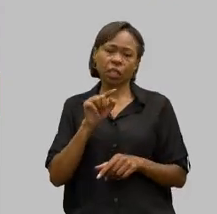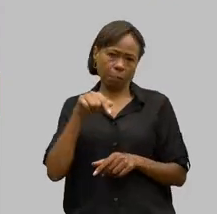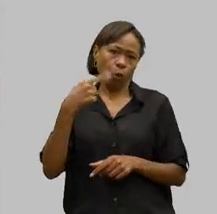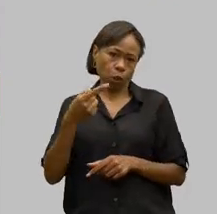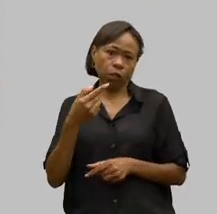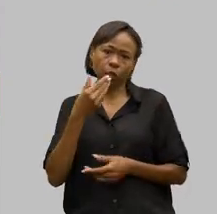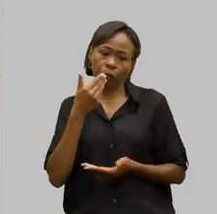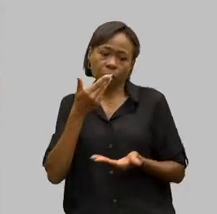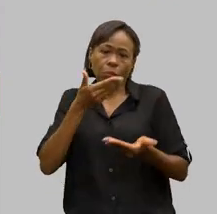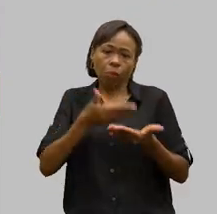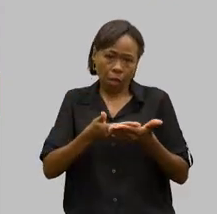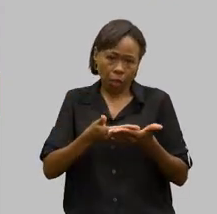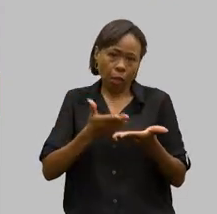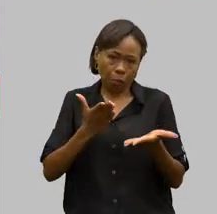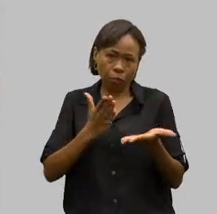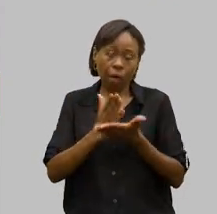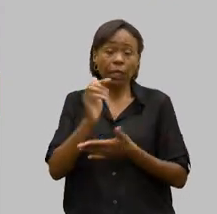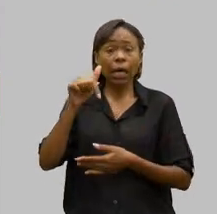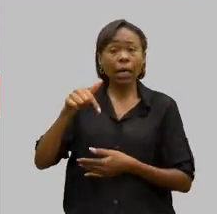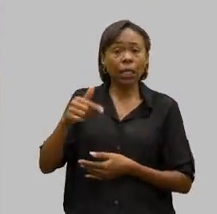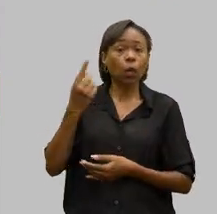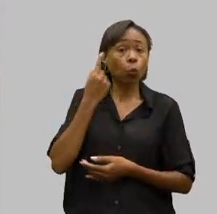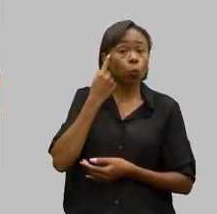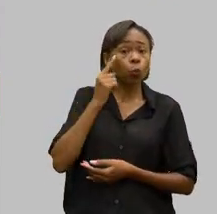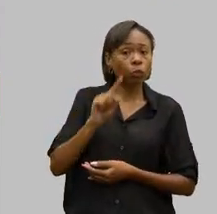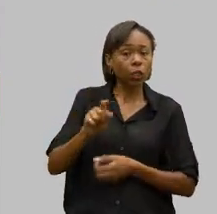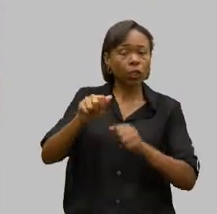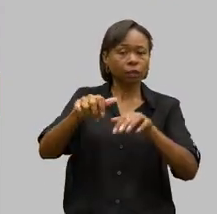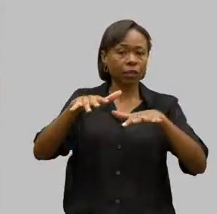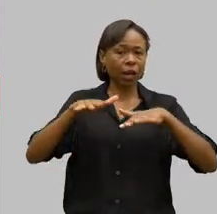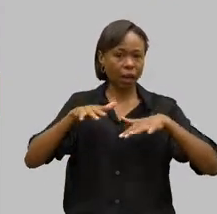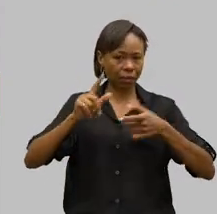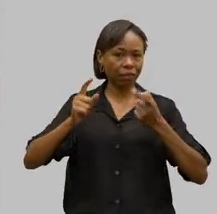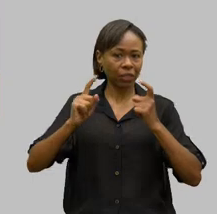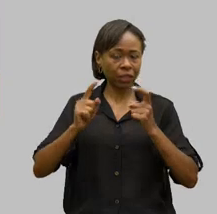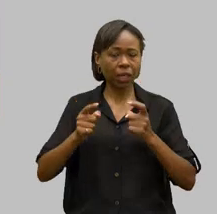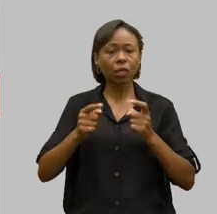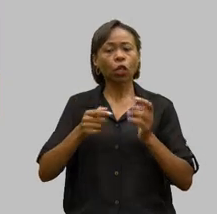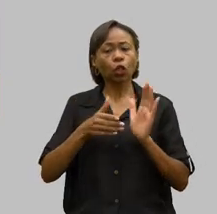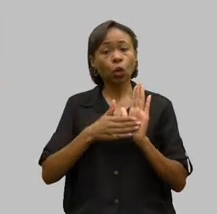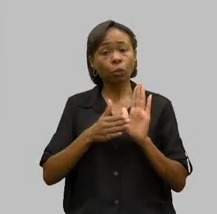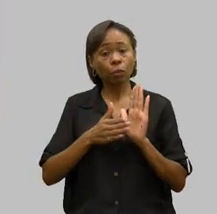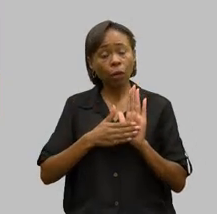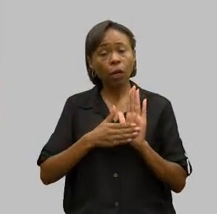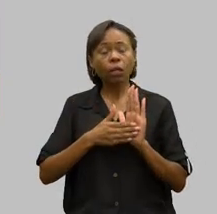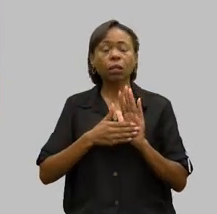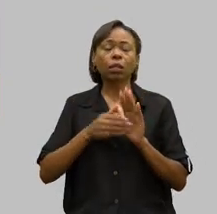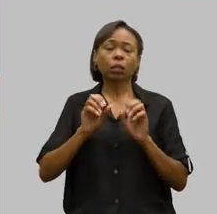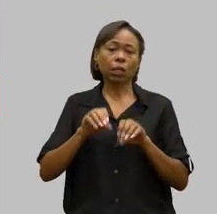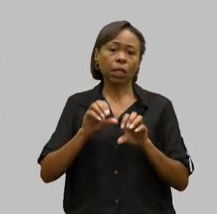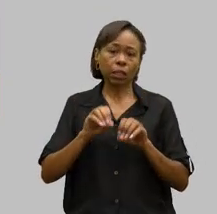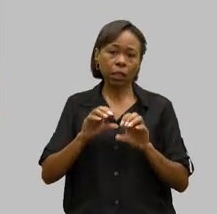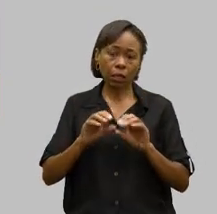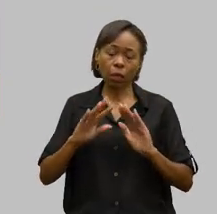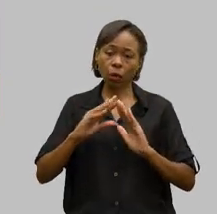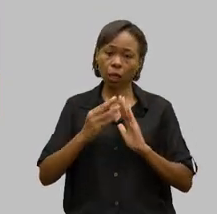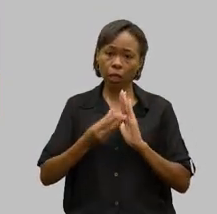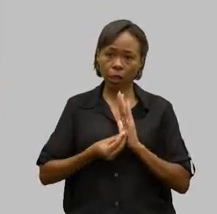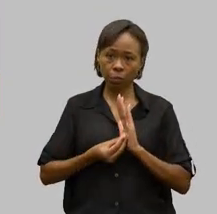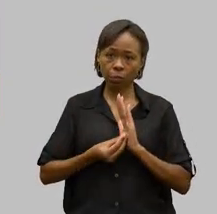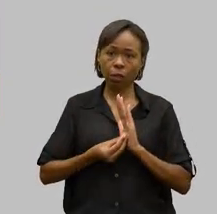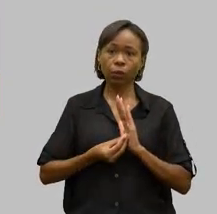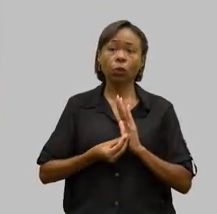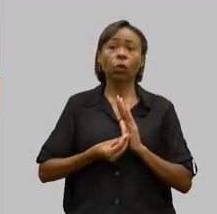aprovados, nós tivemos aqui um dia de audiência tratando da pauta da educação escolar quilombola também